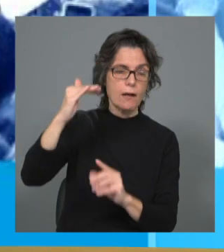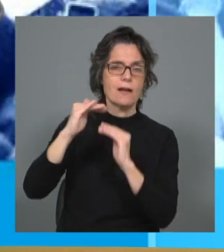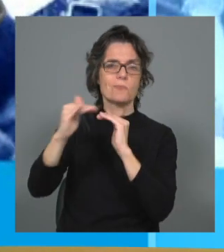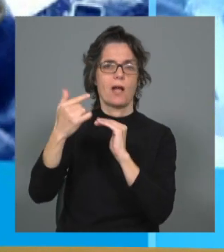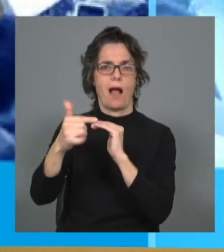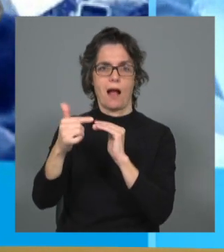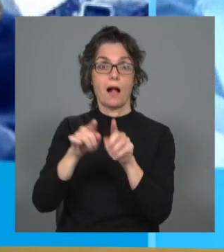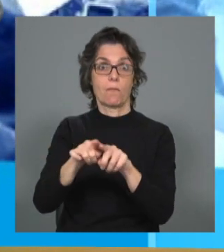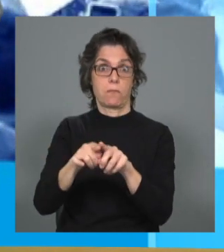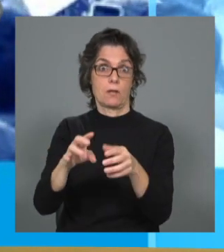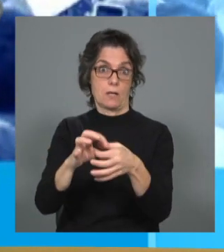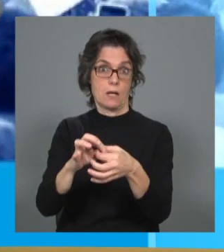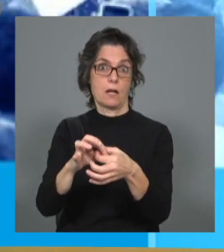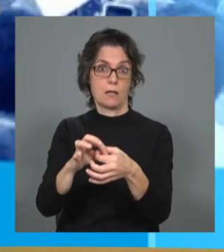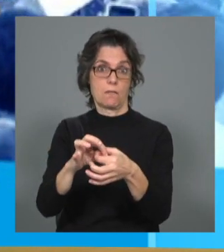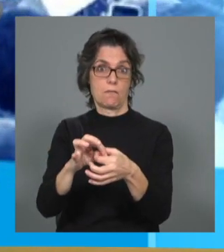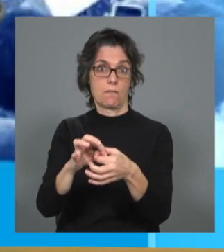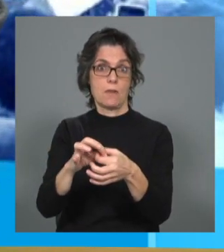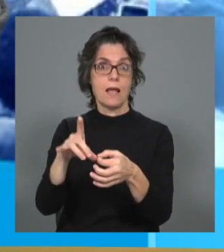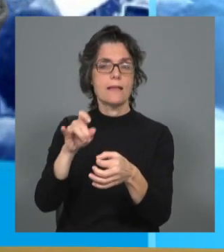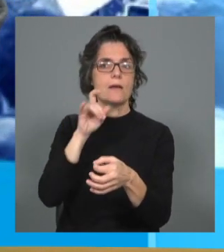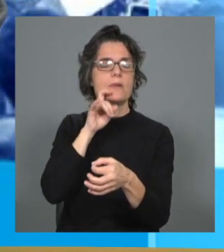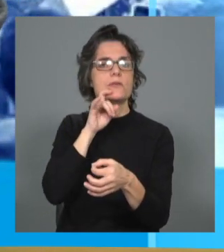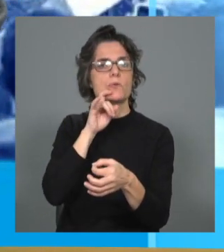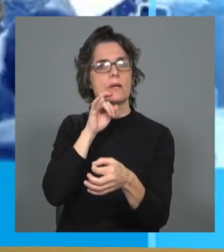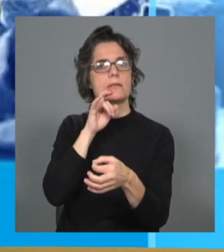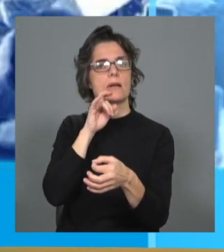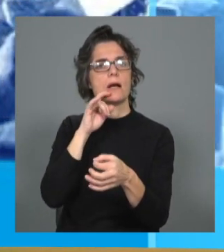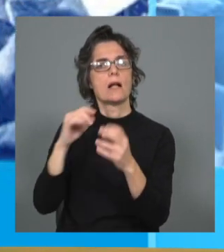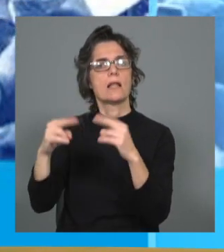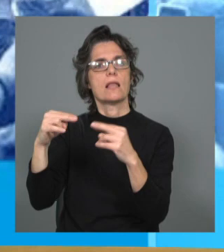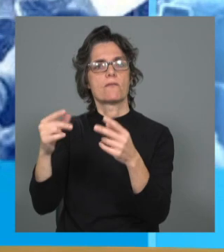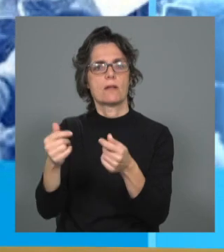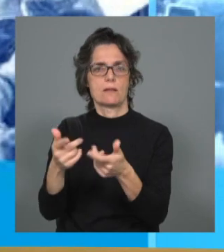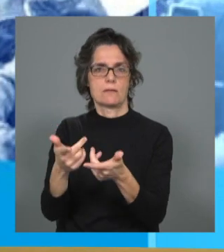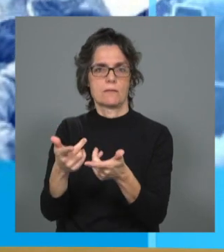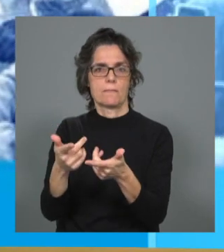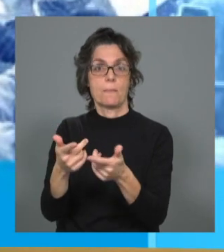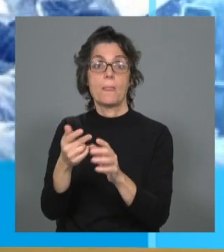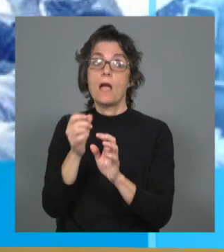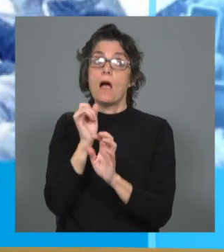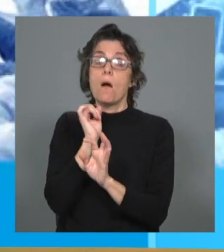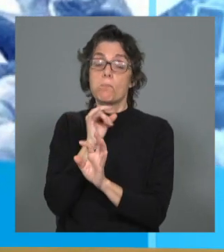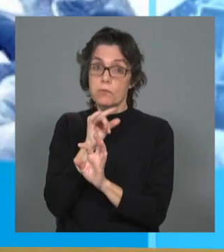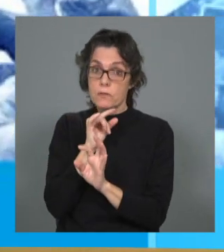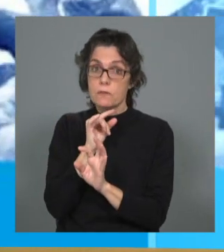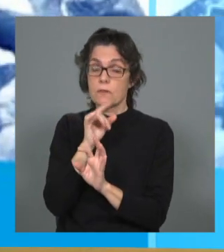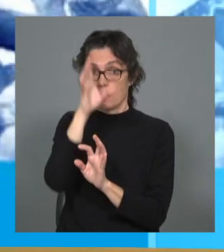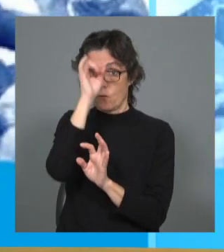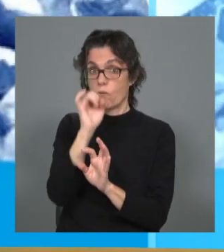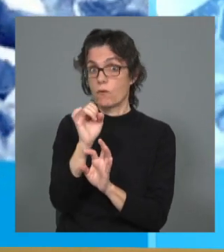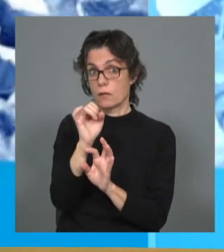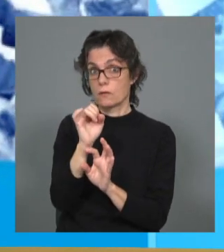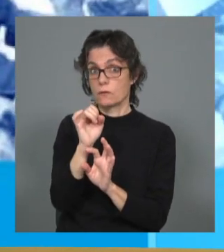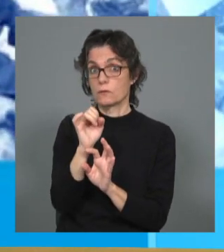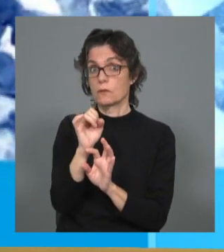estabilidade política e de alguma segurança financeira. E, portanto, talvez o governo, que tem hesitado em